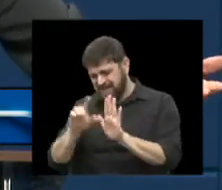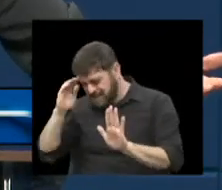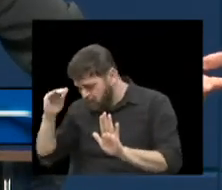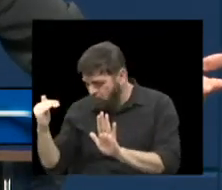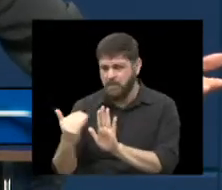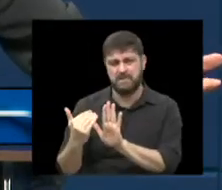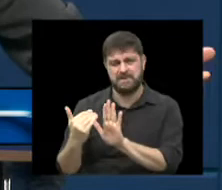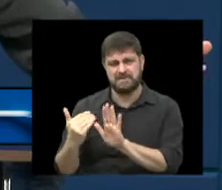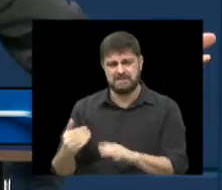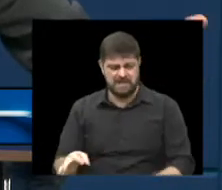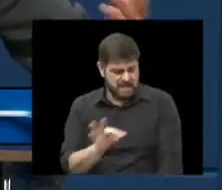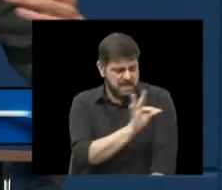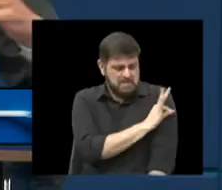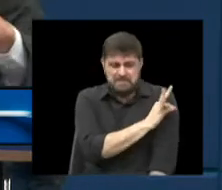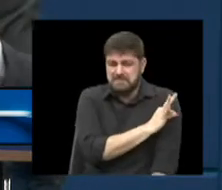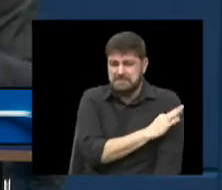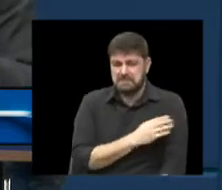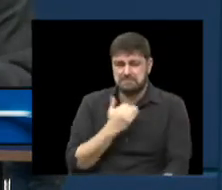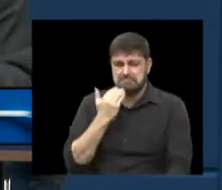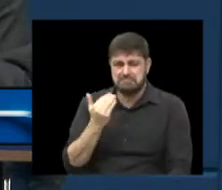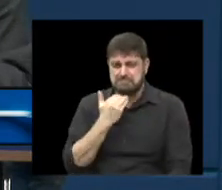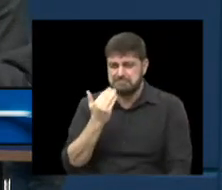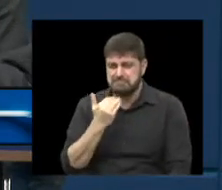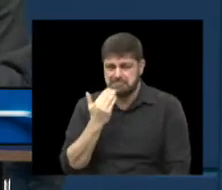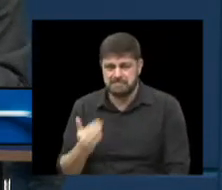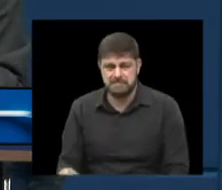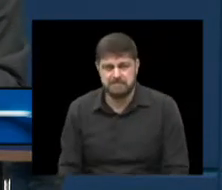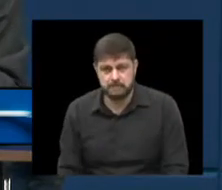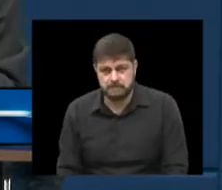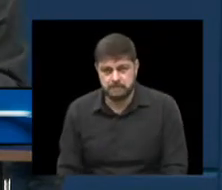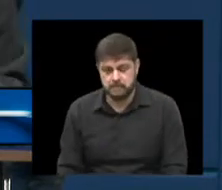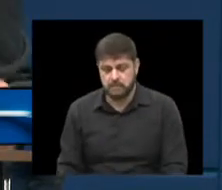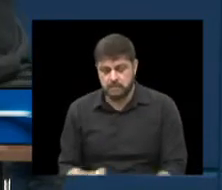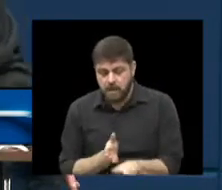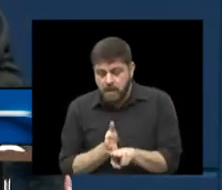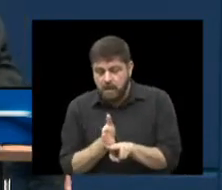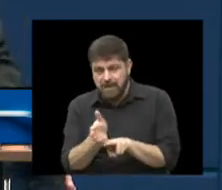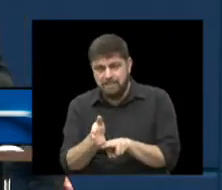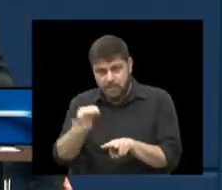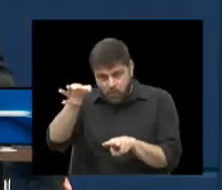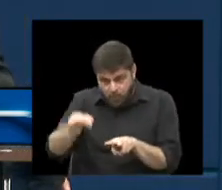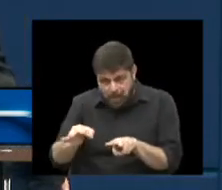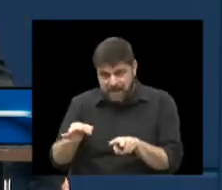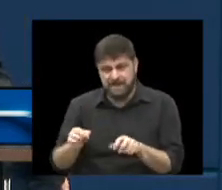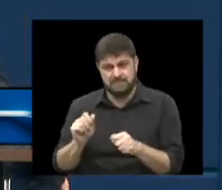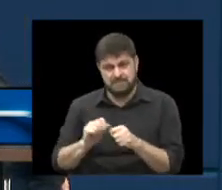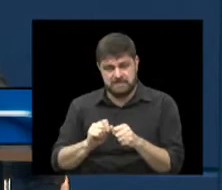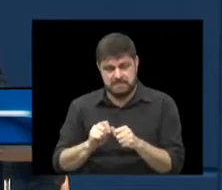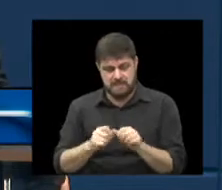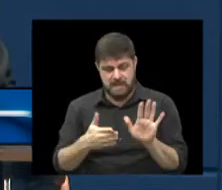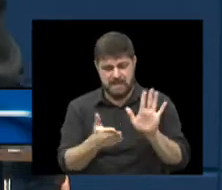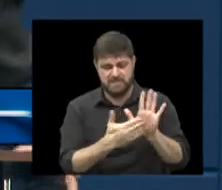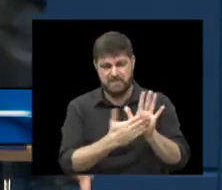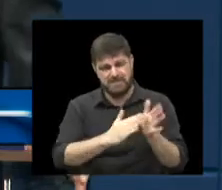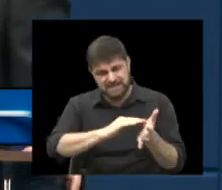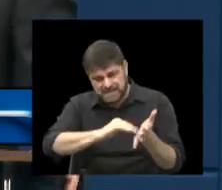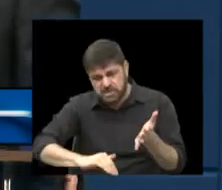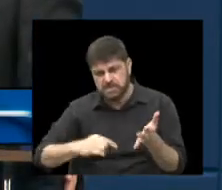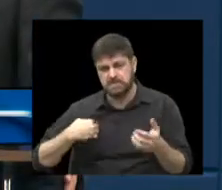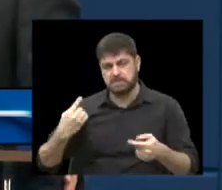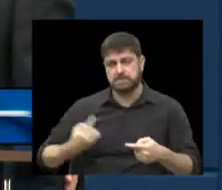conta dessa atual legislação. Então, o caminho adequado é o quê? Retira a proposta e vamos abrir um